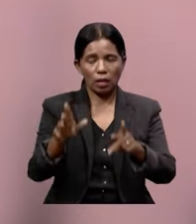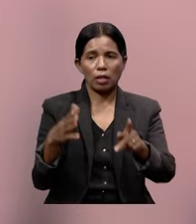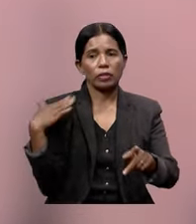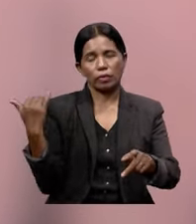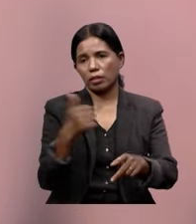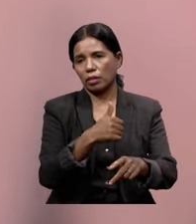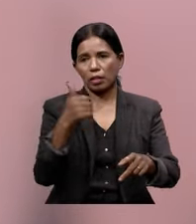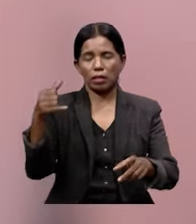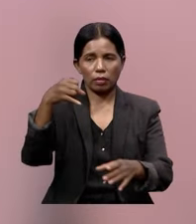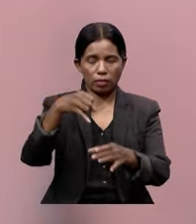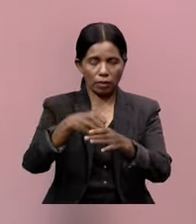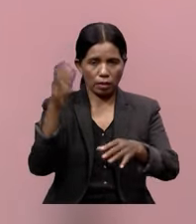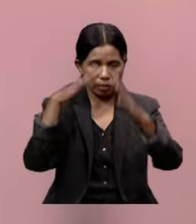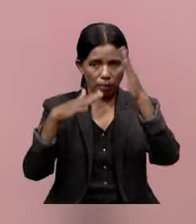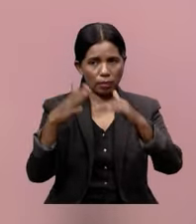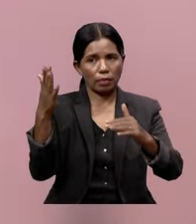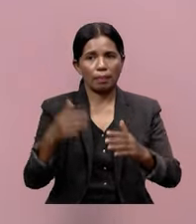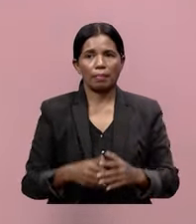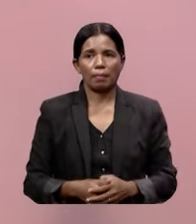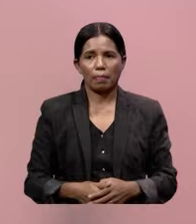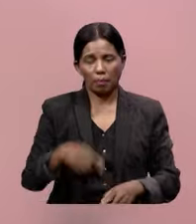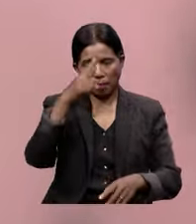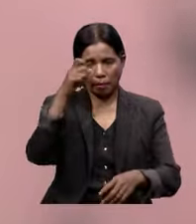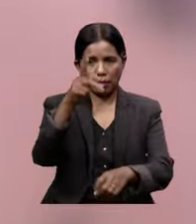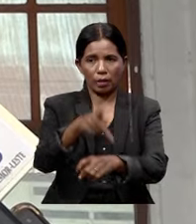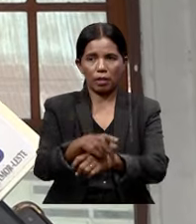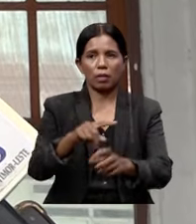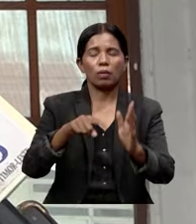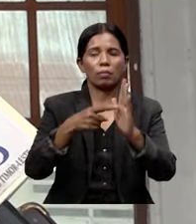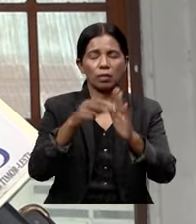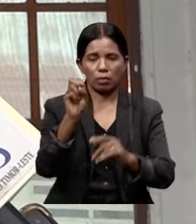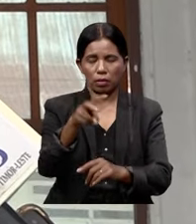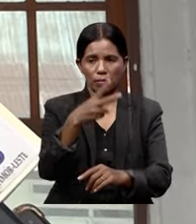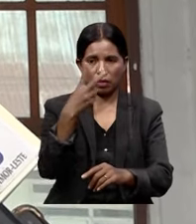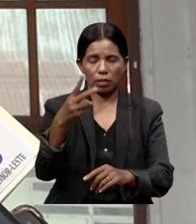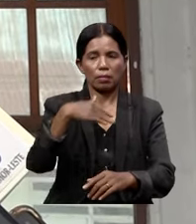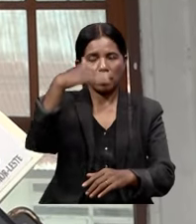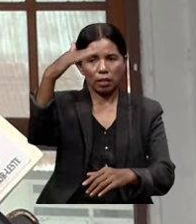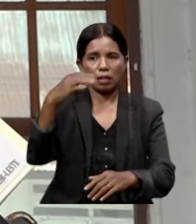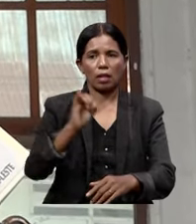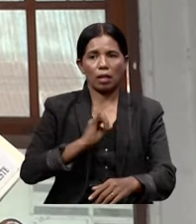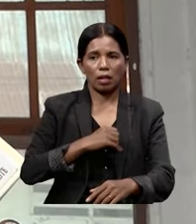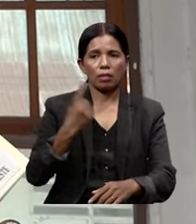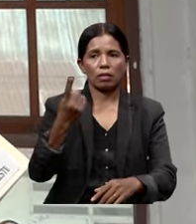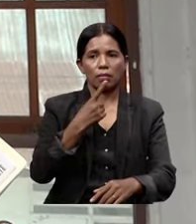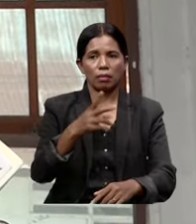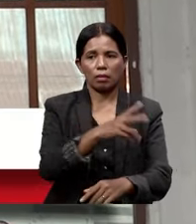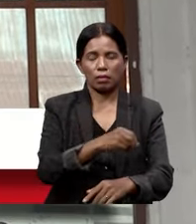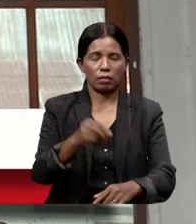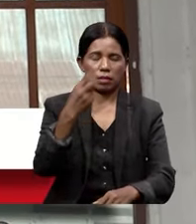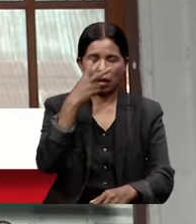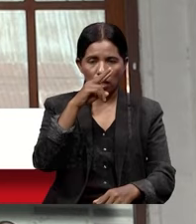Selup nebe envolve e a confronto, né? Tamanema cala, né? Há 12 horas, baletem, há sempre, há o rádio check, vai ser